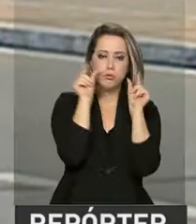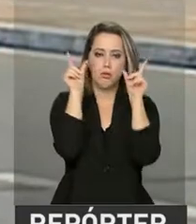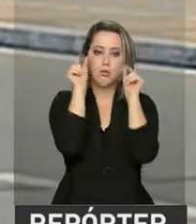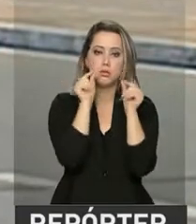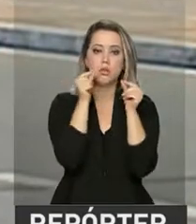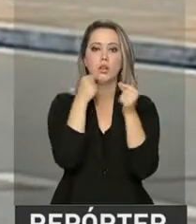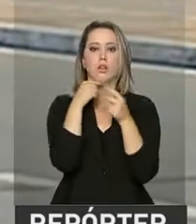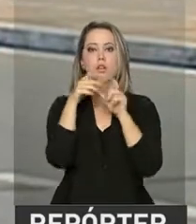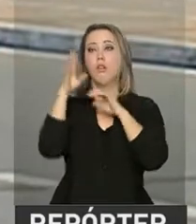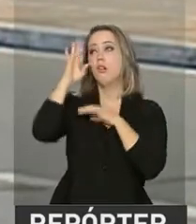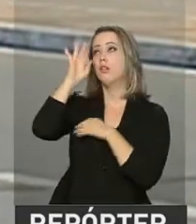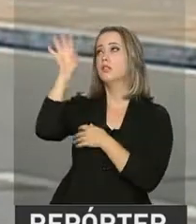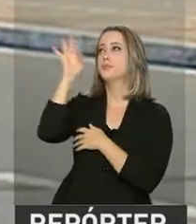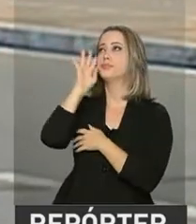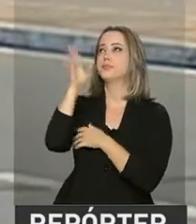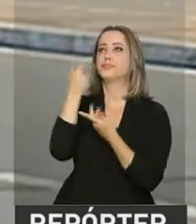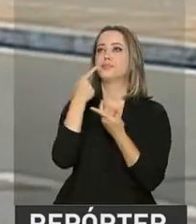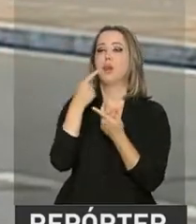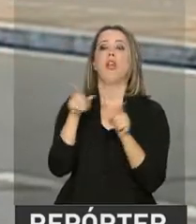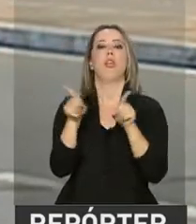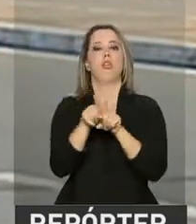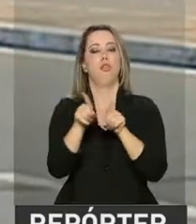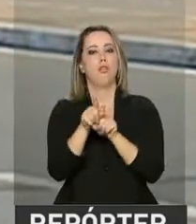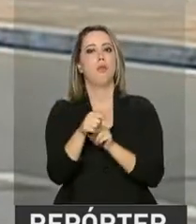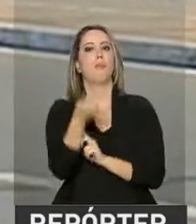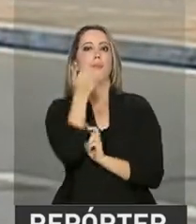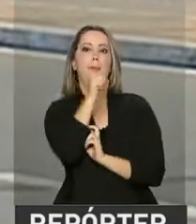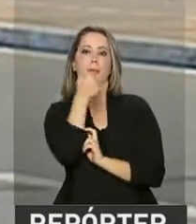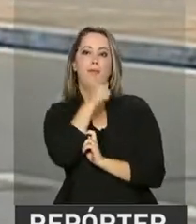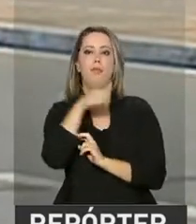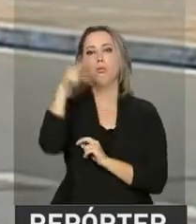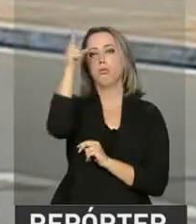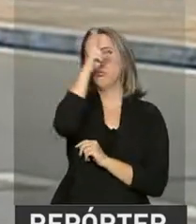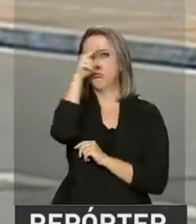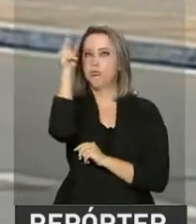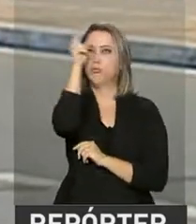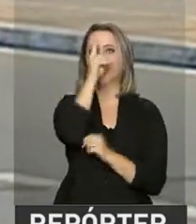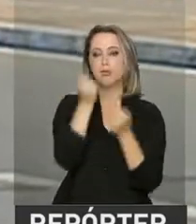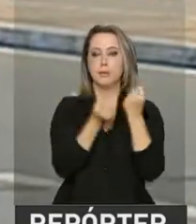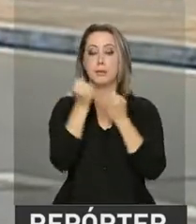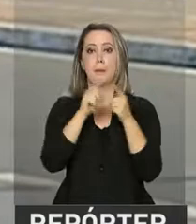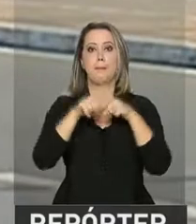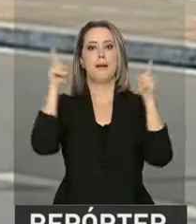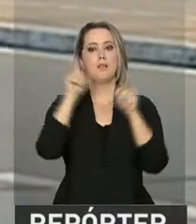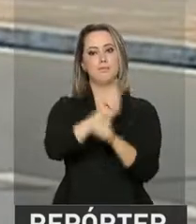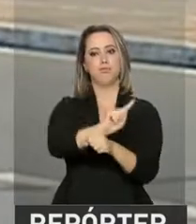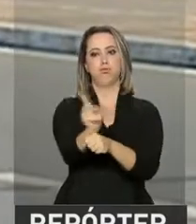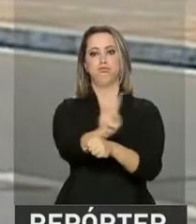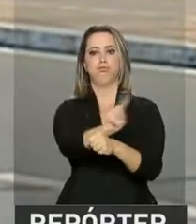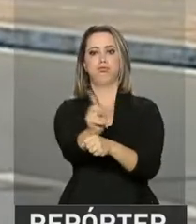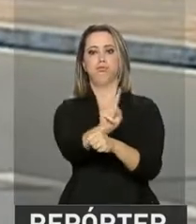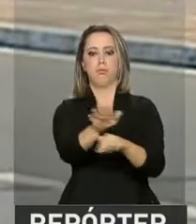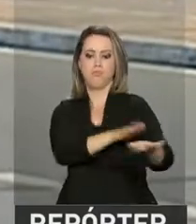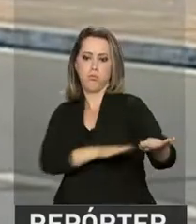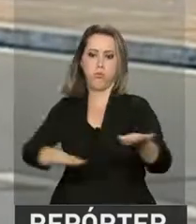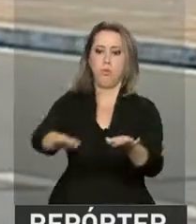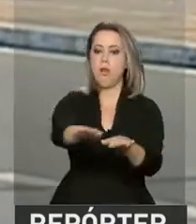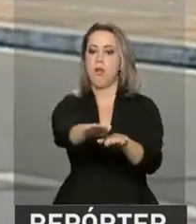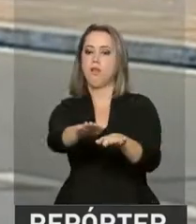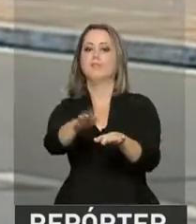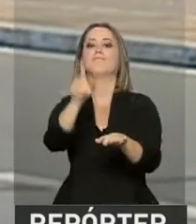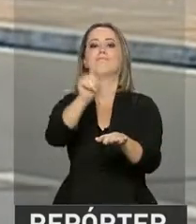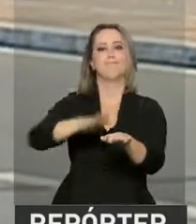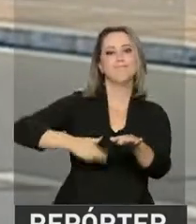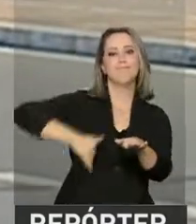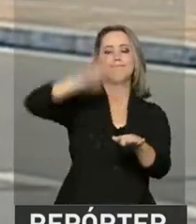atenção, uso de álcool, né, influência de álcool ao dirigir. São várias influências, mas velocidade e ultrapassagem indevidas são as